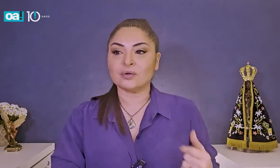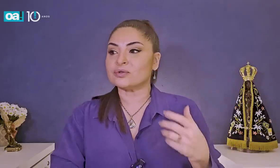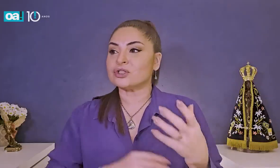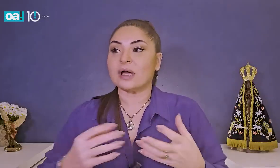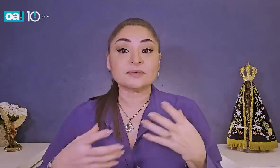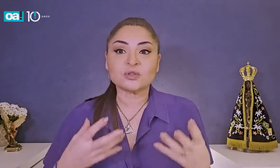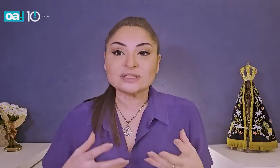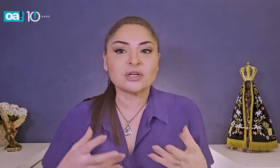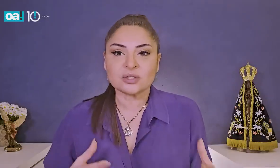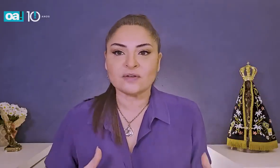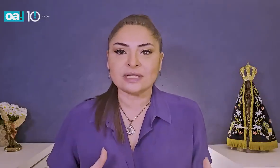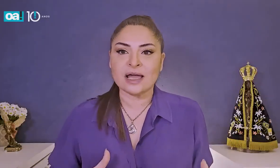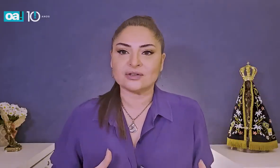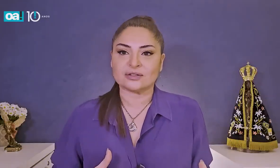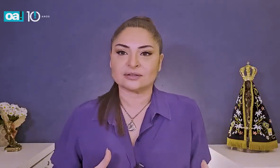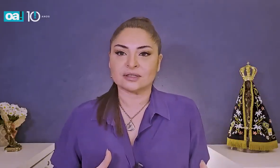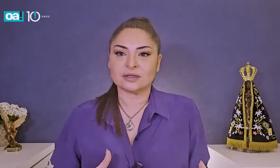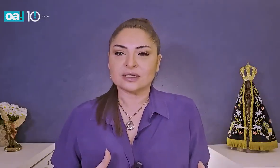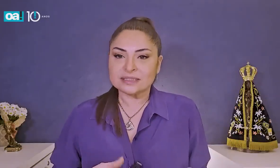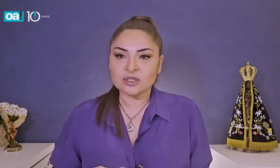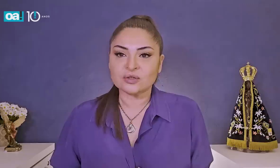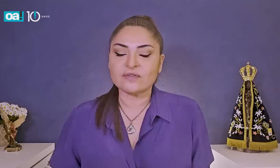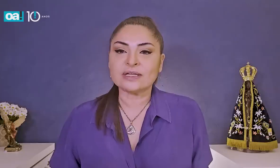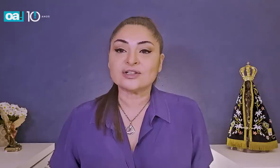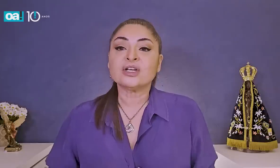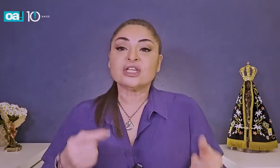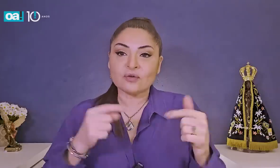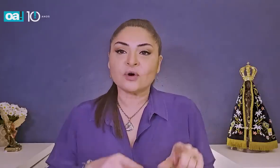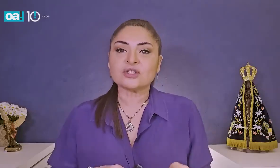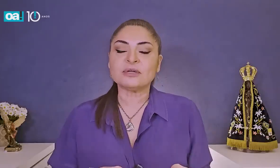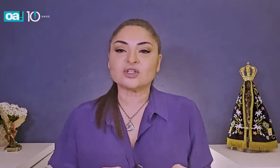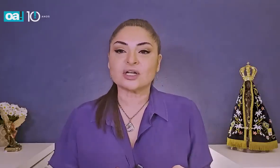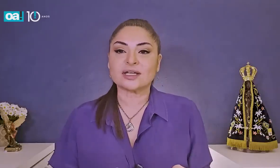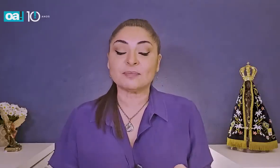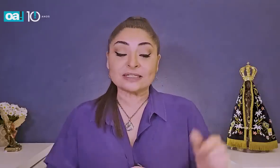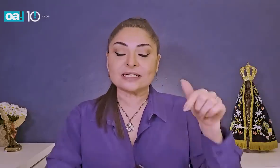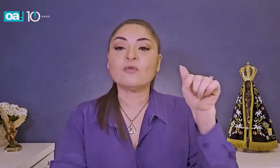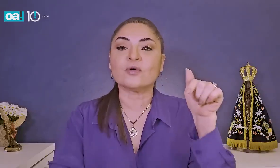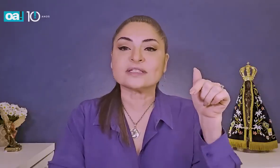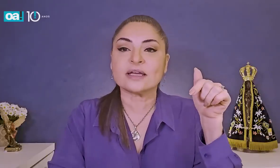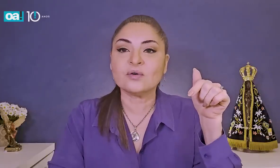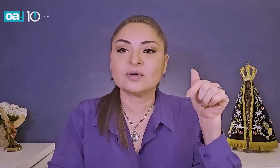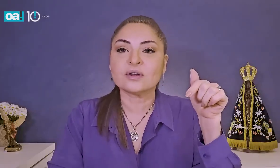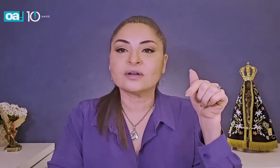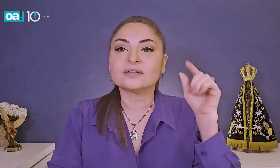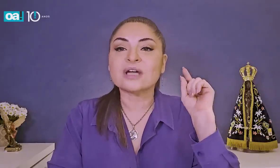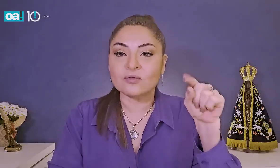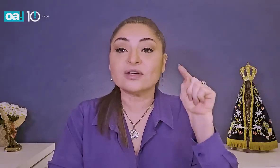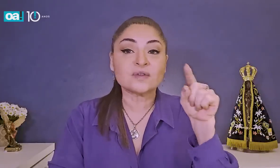disso. As pessoas estão achando que é verdade. Estão achando que é verdade. E eu vou desmentir aqui, porque se não fosse